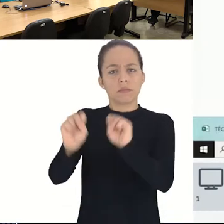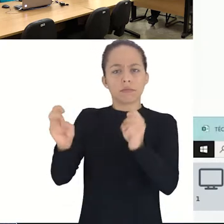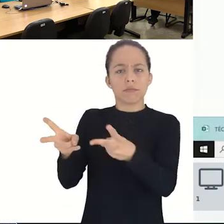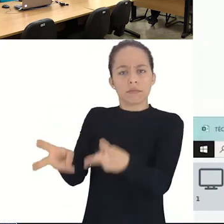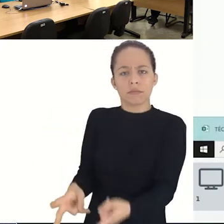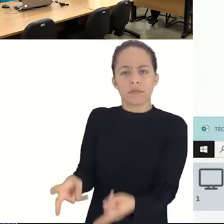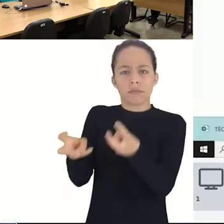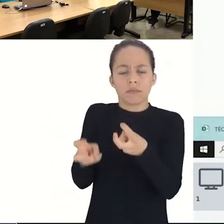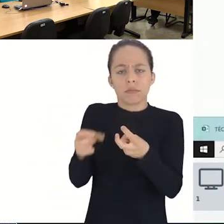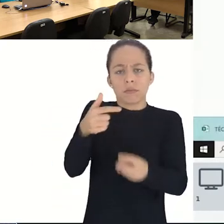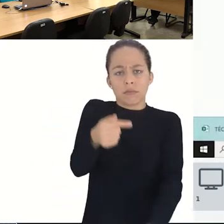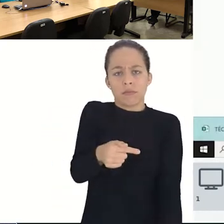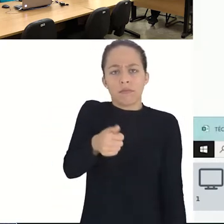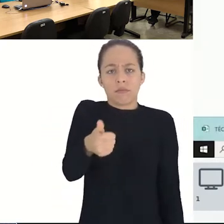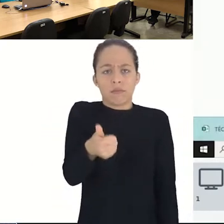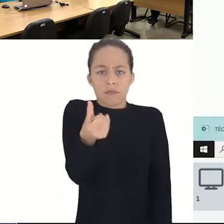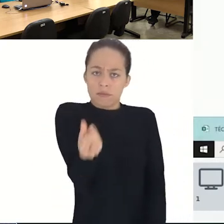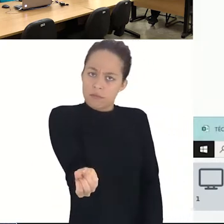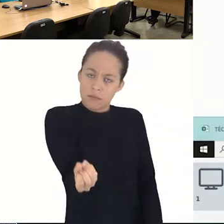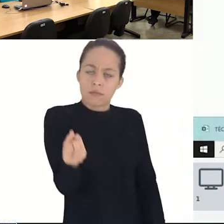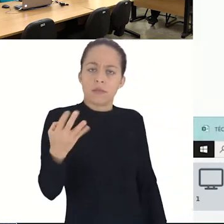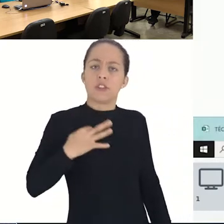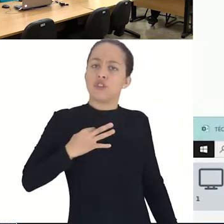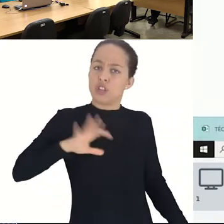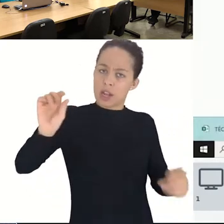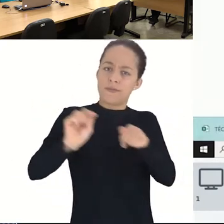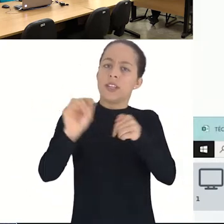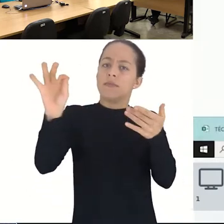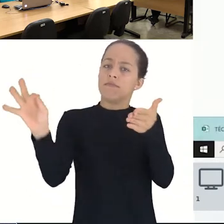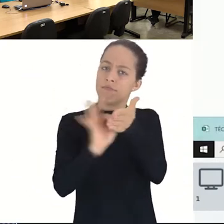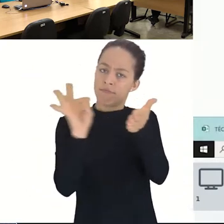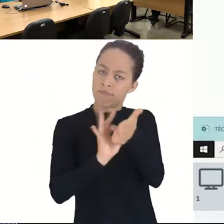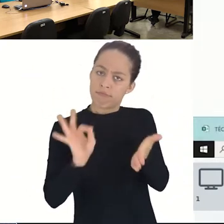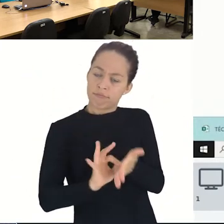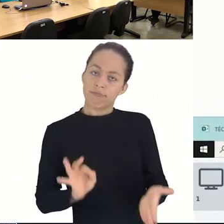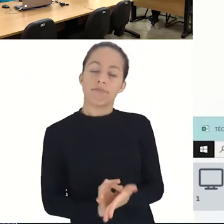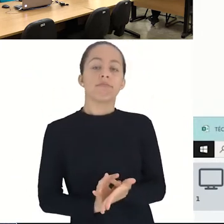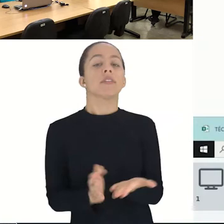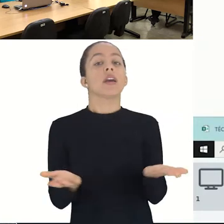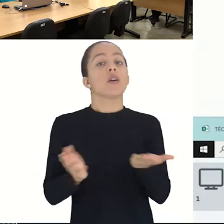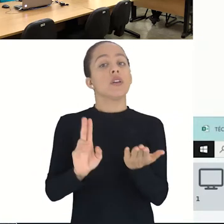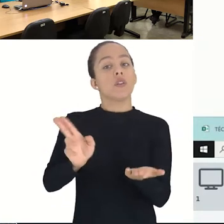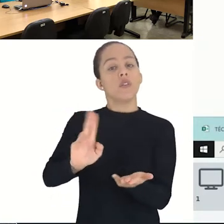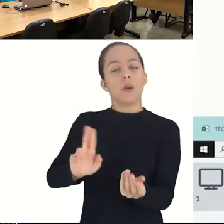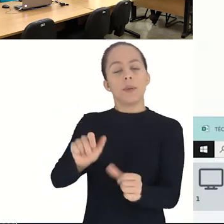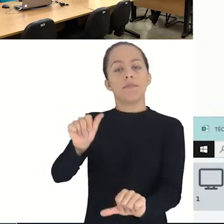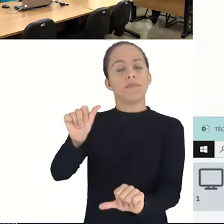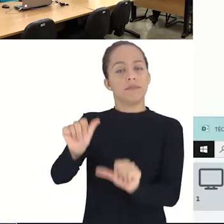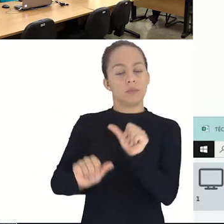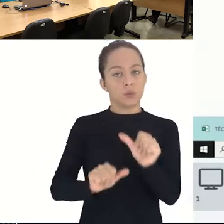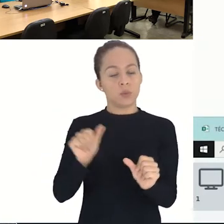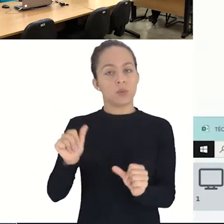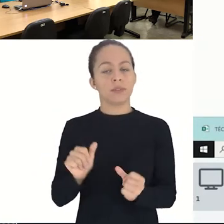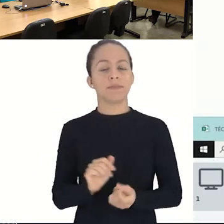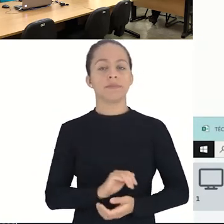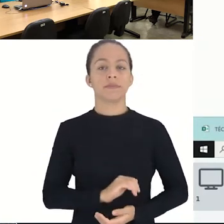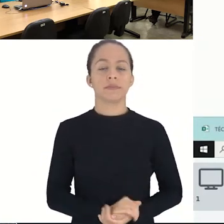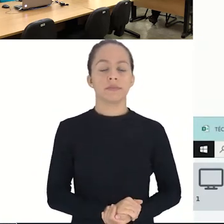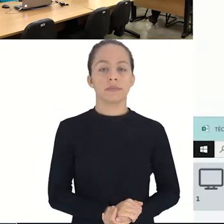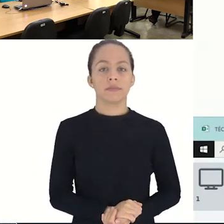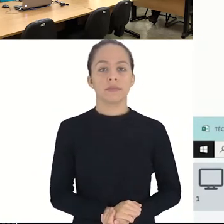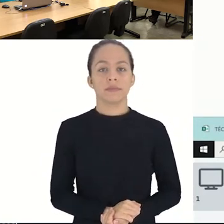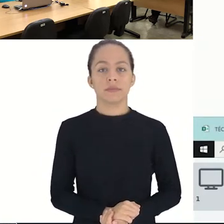O sistema já reconheceu todos os 716 candidatos inscritos. Vamos alterar o nome.